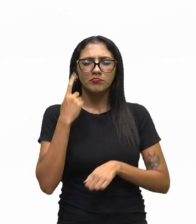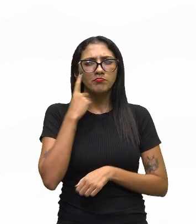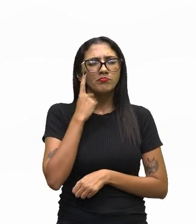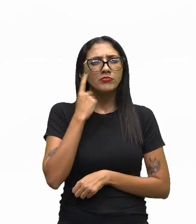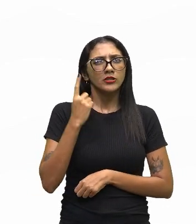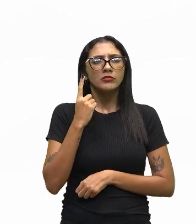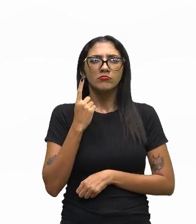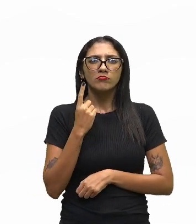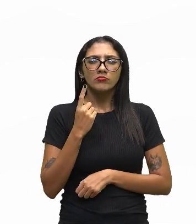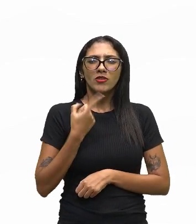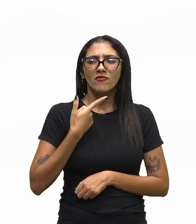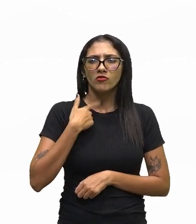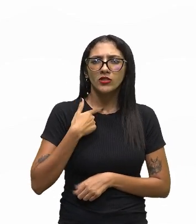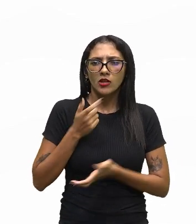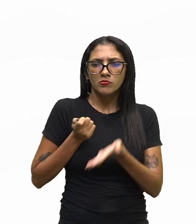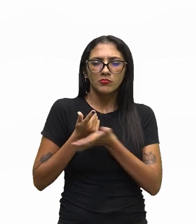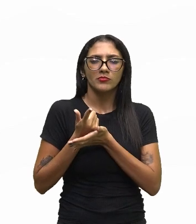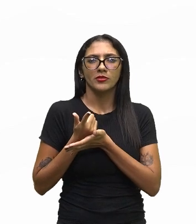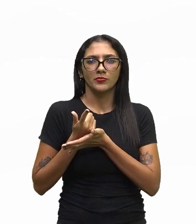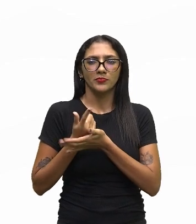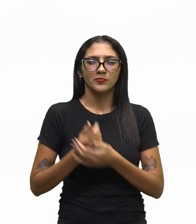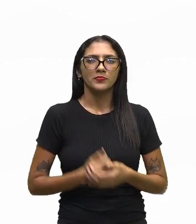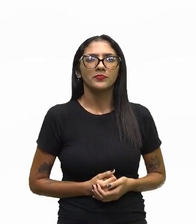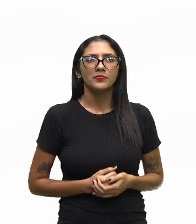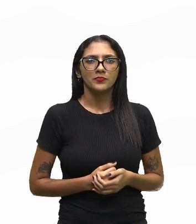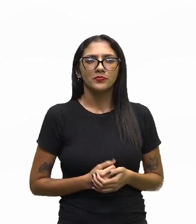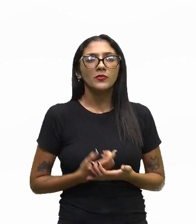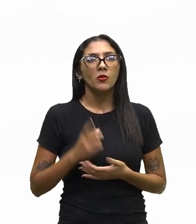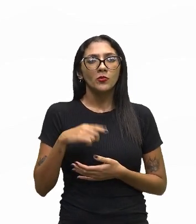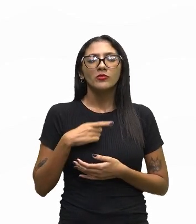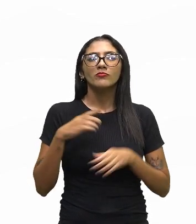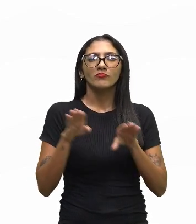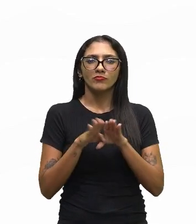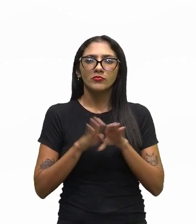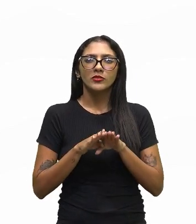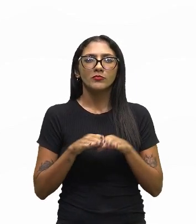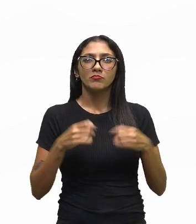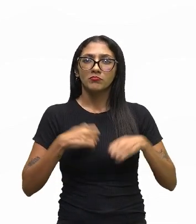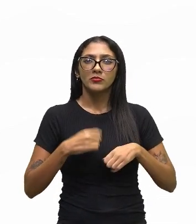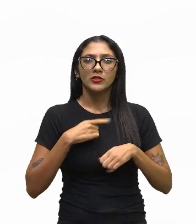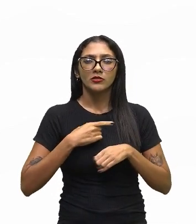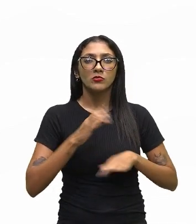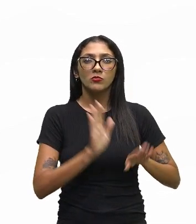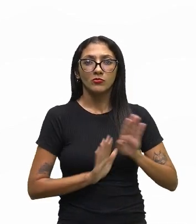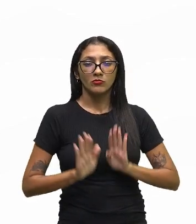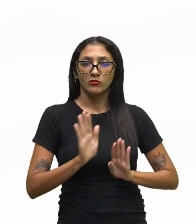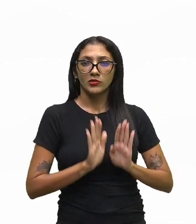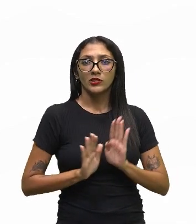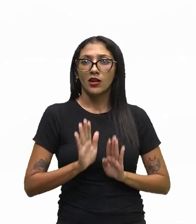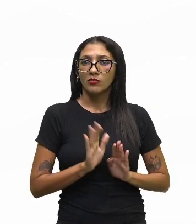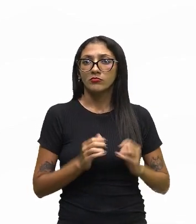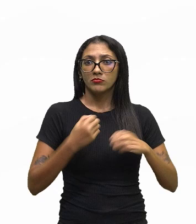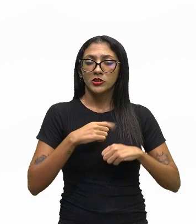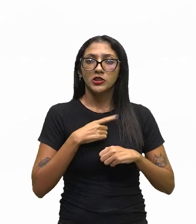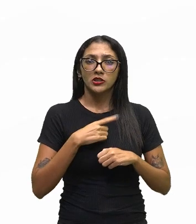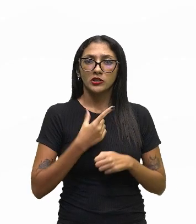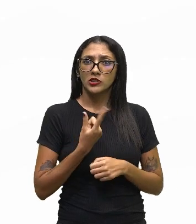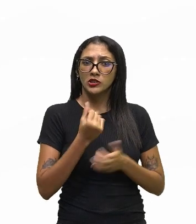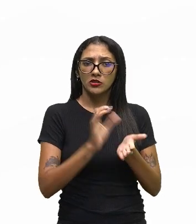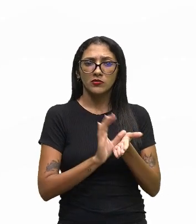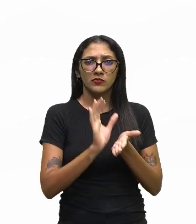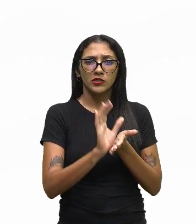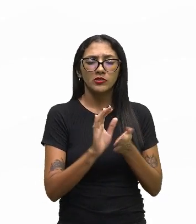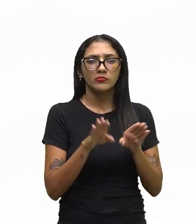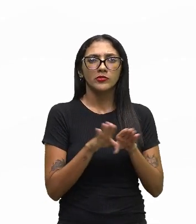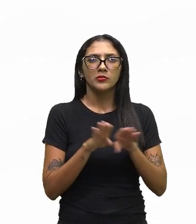com vontade de gastar. Então também isso é um cuidado que a gente deve ter não só nos investimentos, mas também